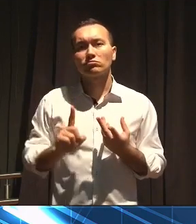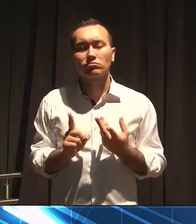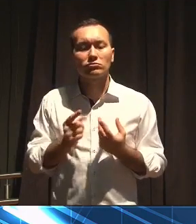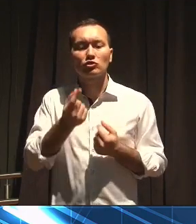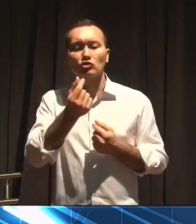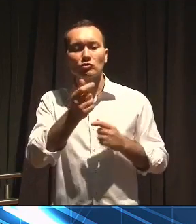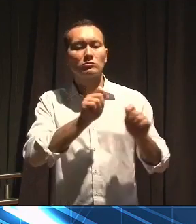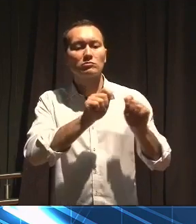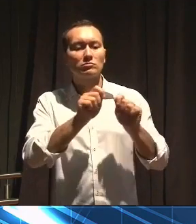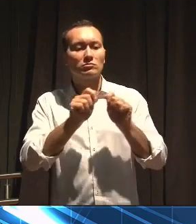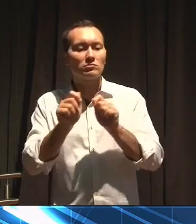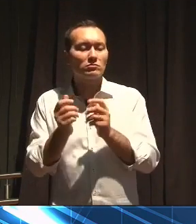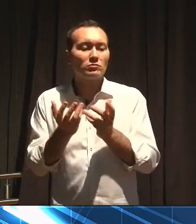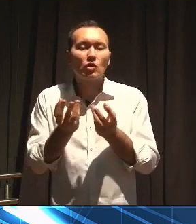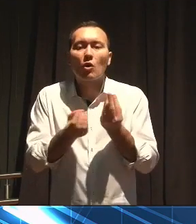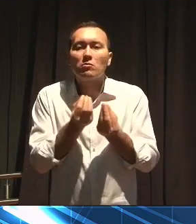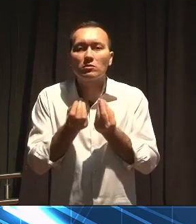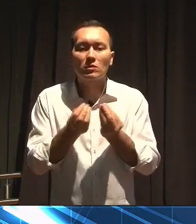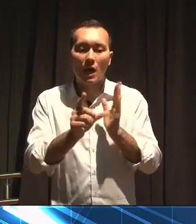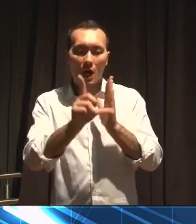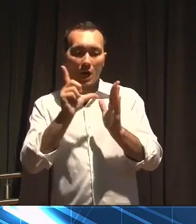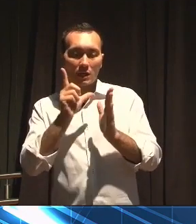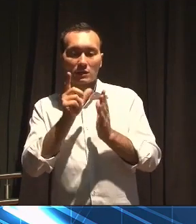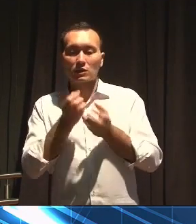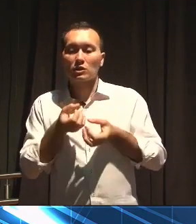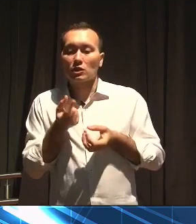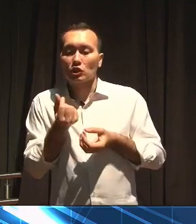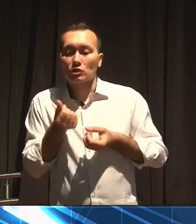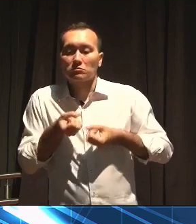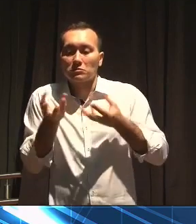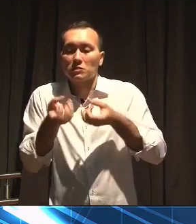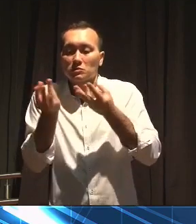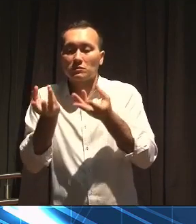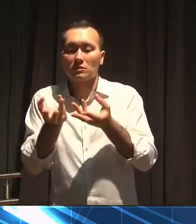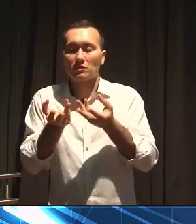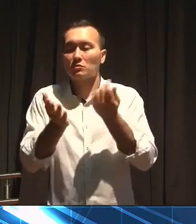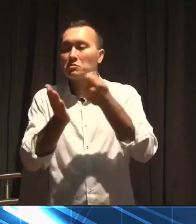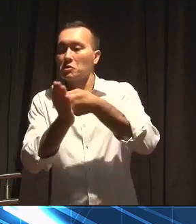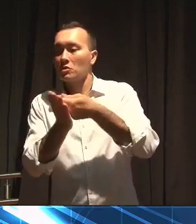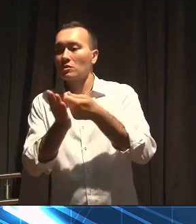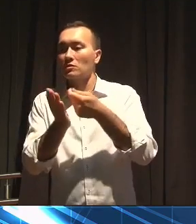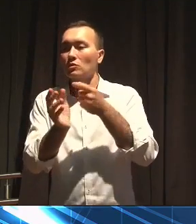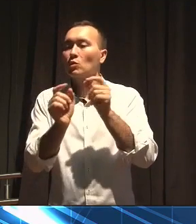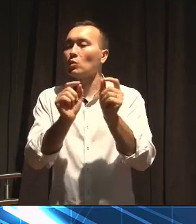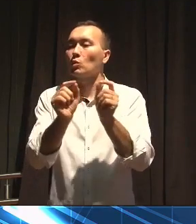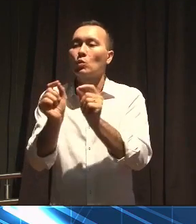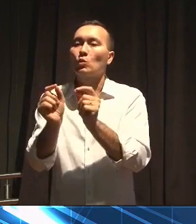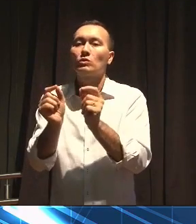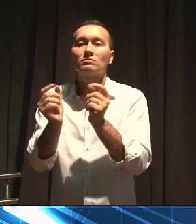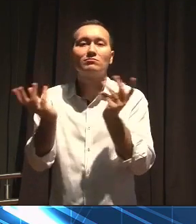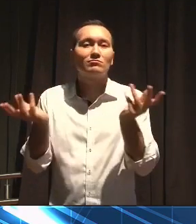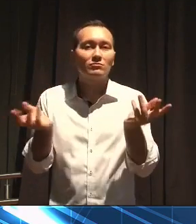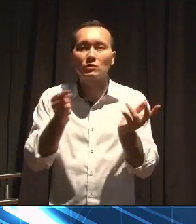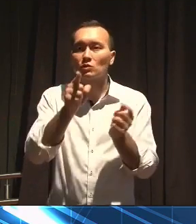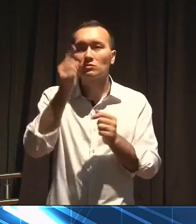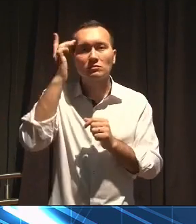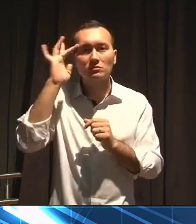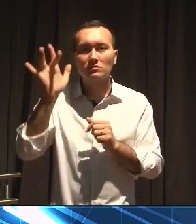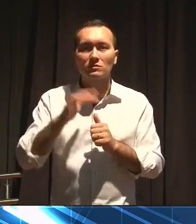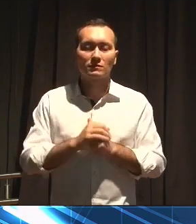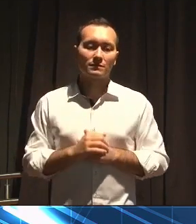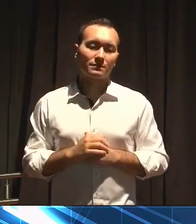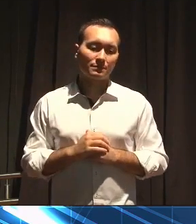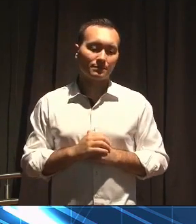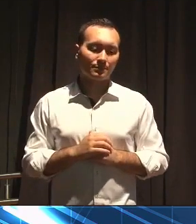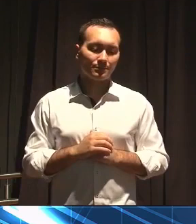ocasionou um problema na produção e ele vai refletir numa parada de negócio, ou seja, porque tu teve que ir lá e aumentar o recurso de novo para atender